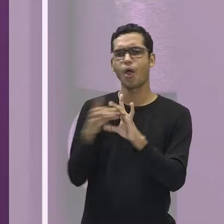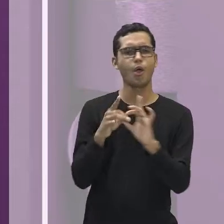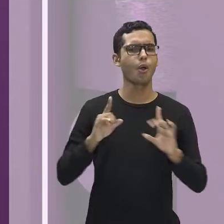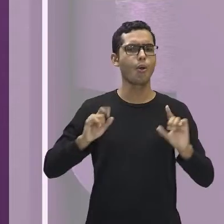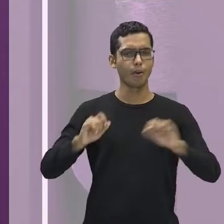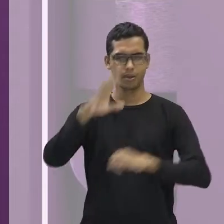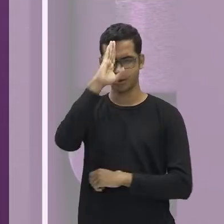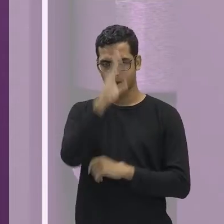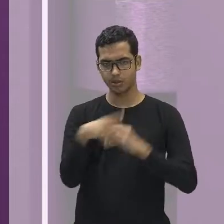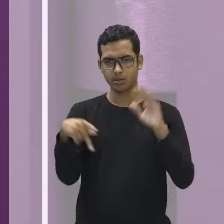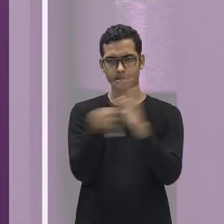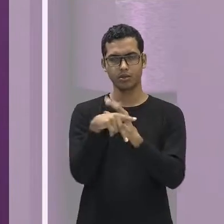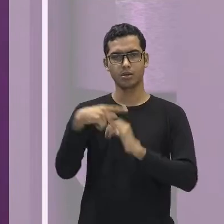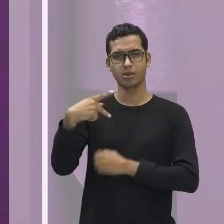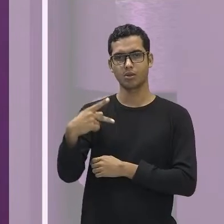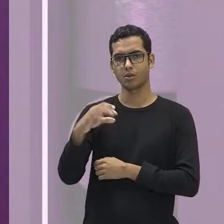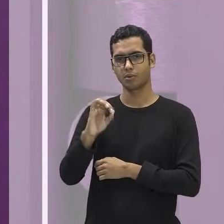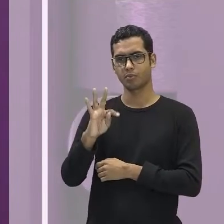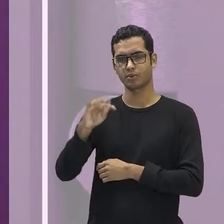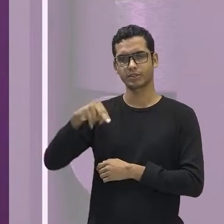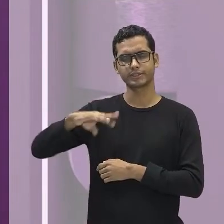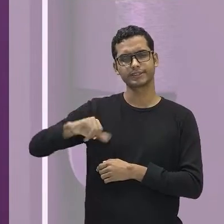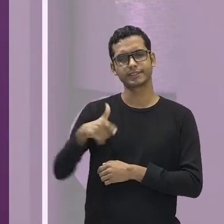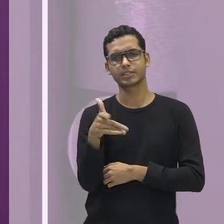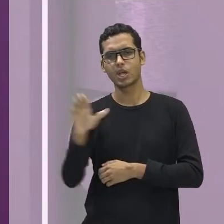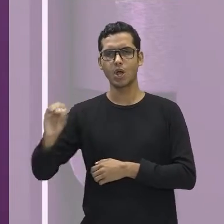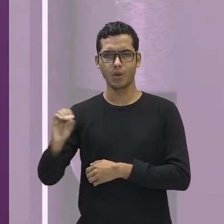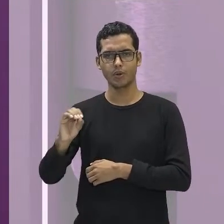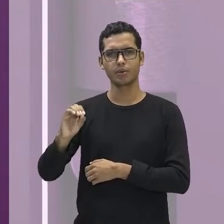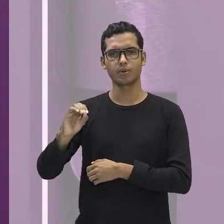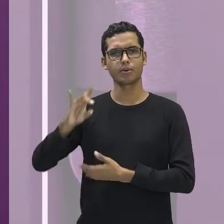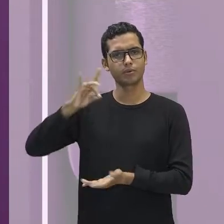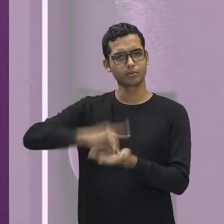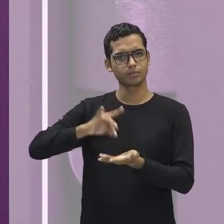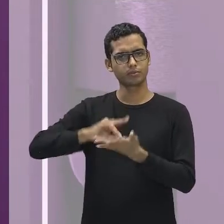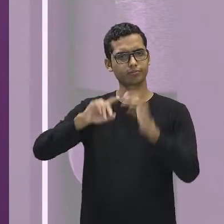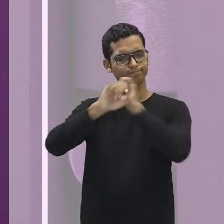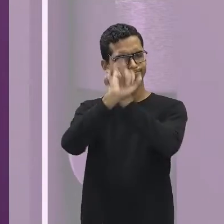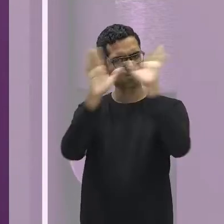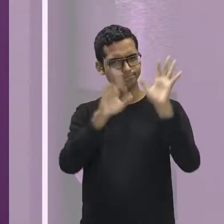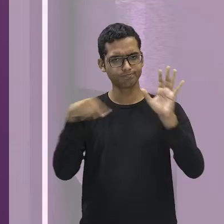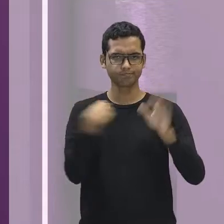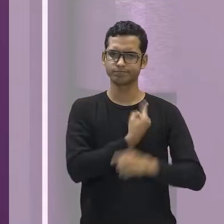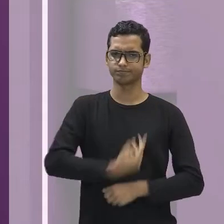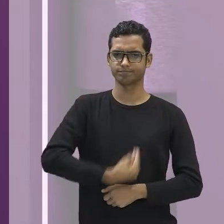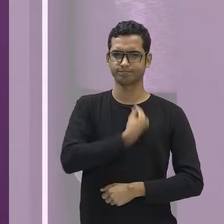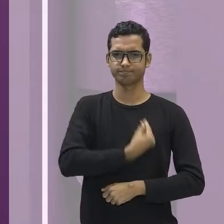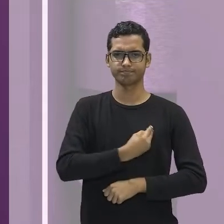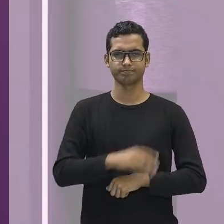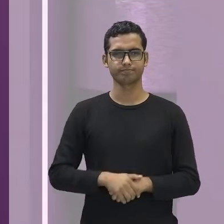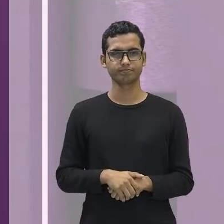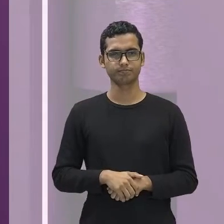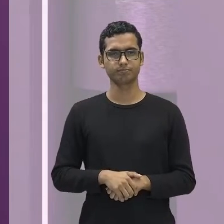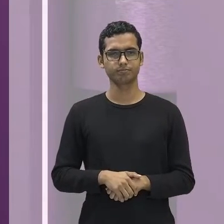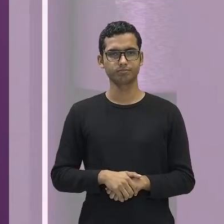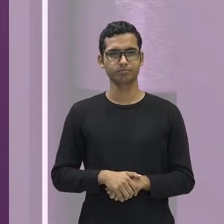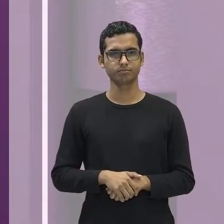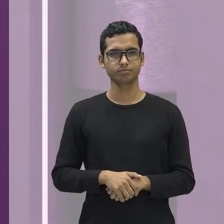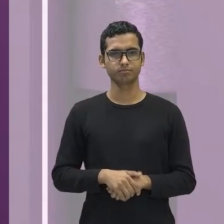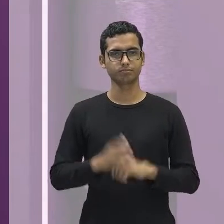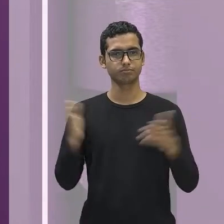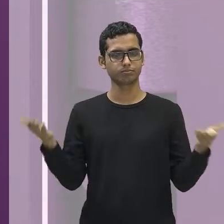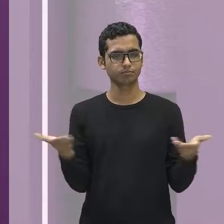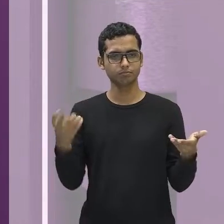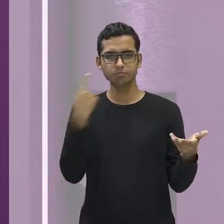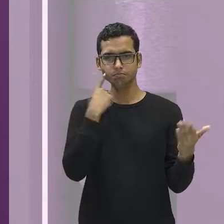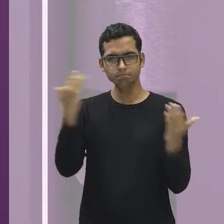à potenciação. É a aplicação dela aí plena, clara, na nossa vida. Então agora, já trazendo aí